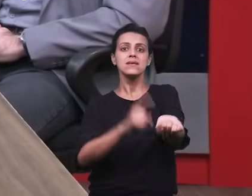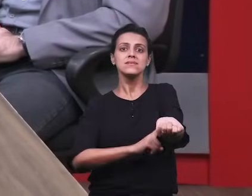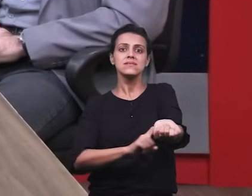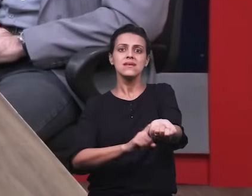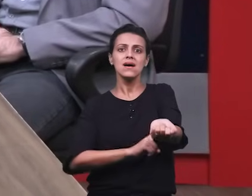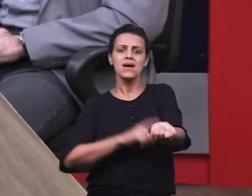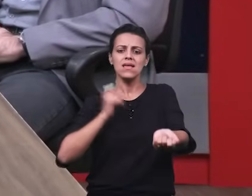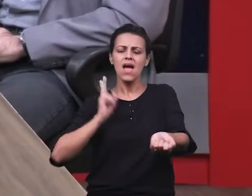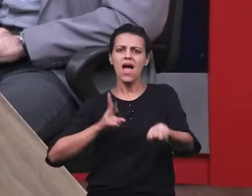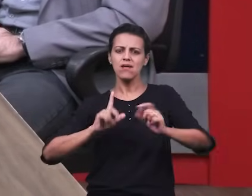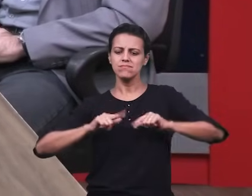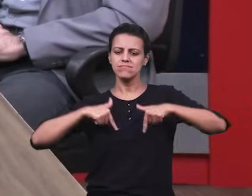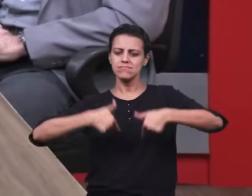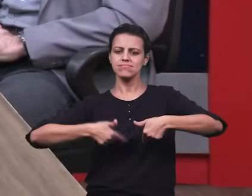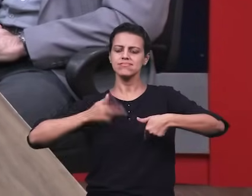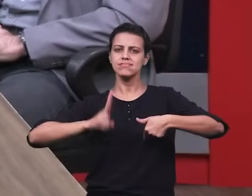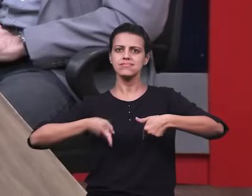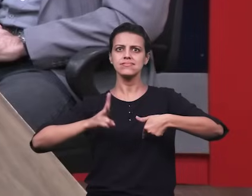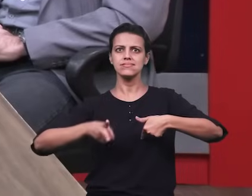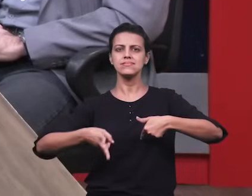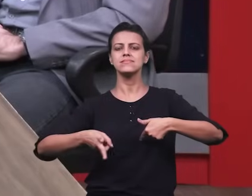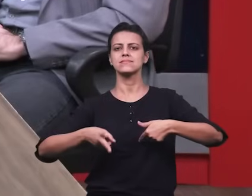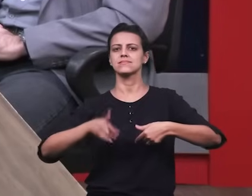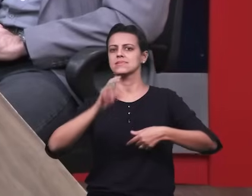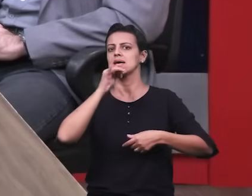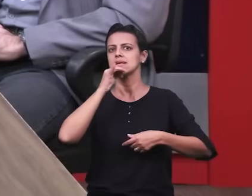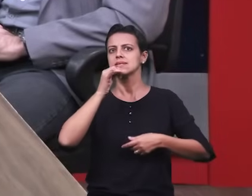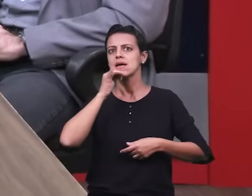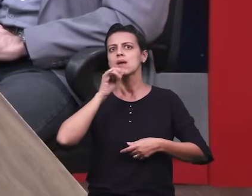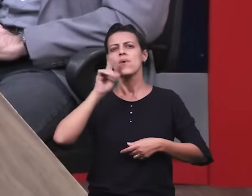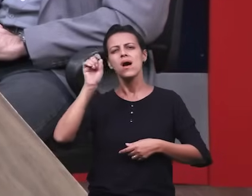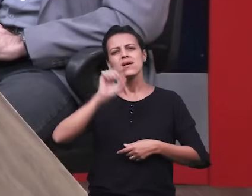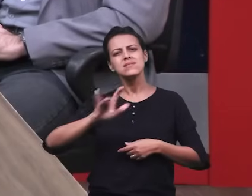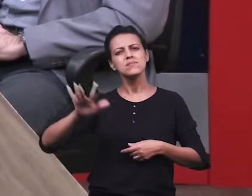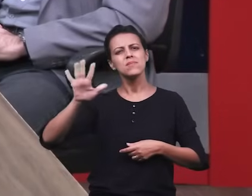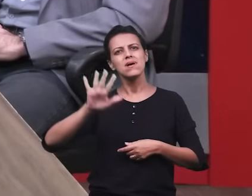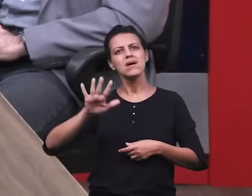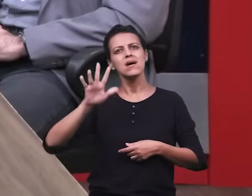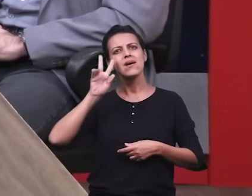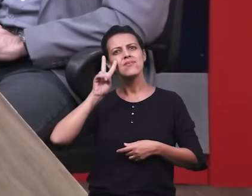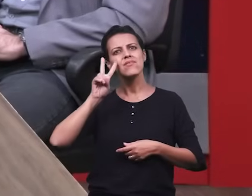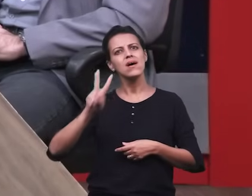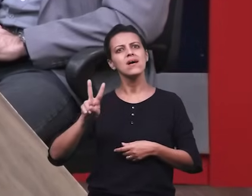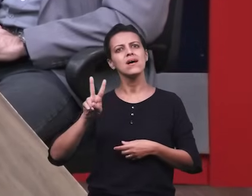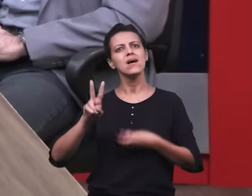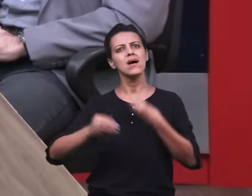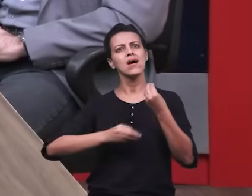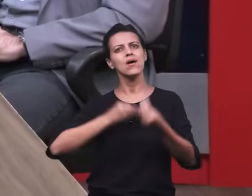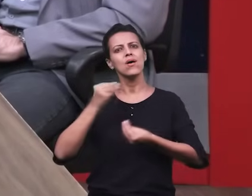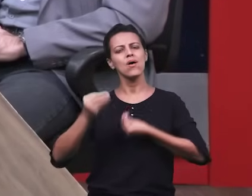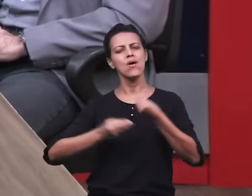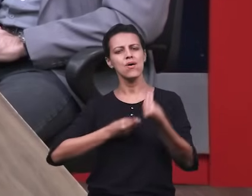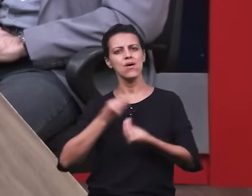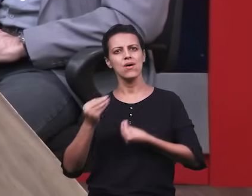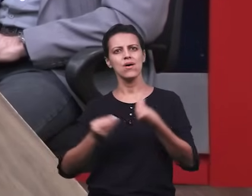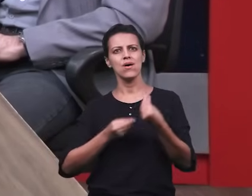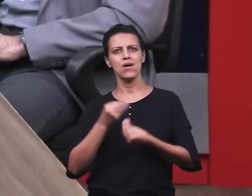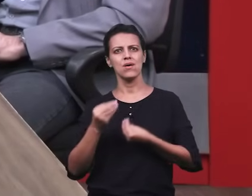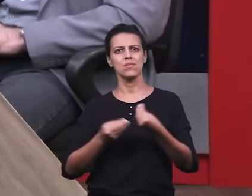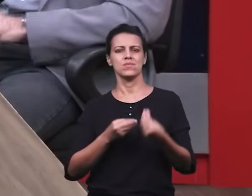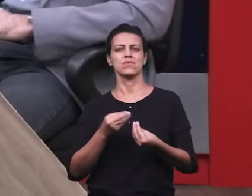ação contínua. Essa imagem é uma imagem viva, através de uma microscopia que